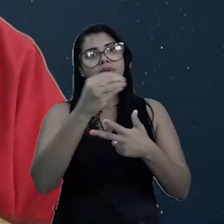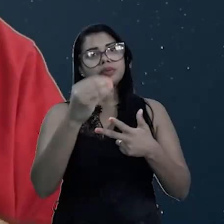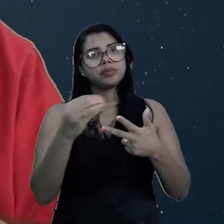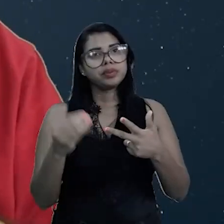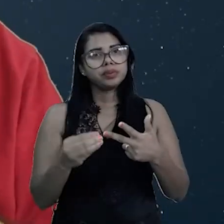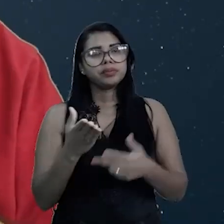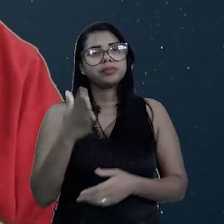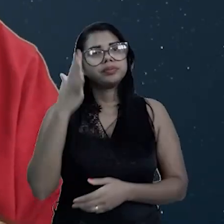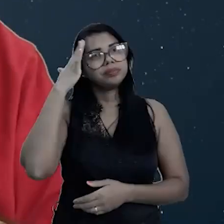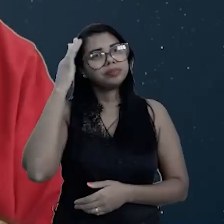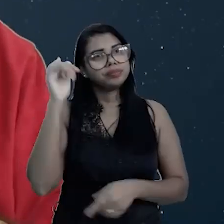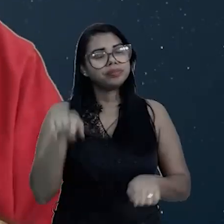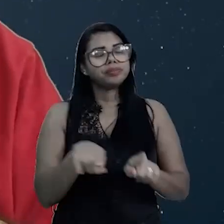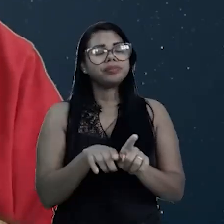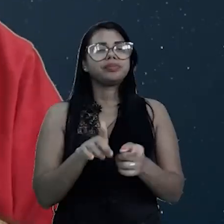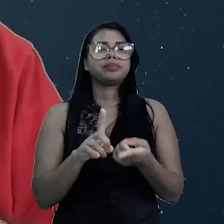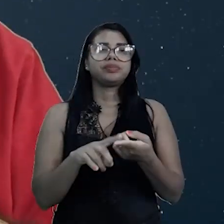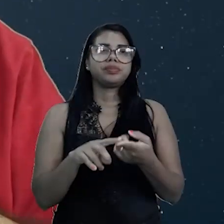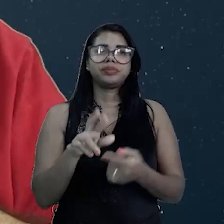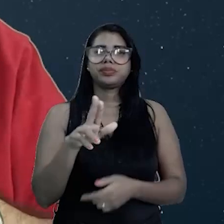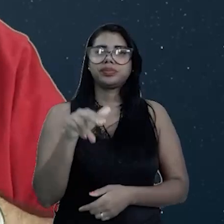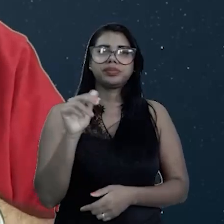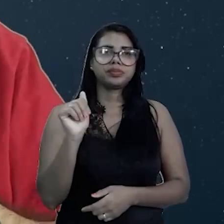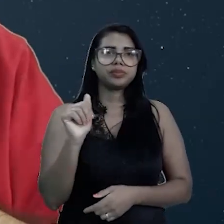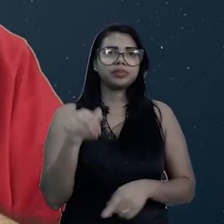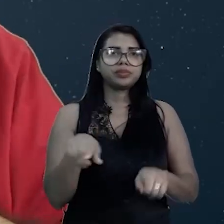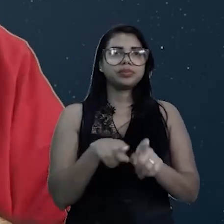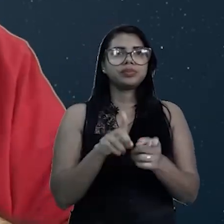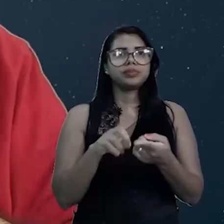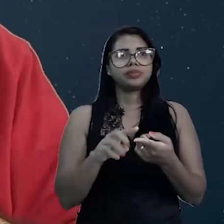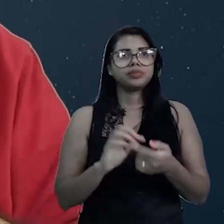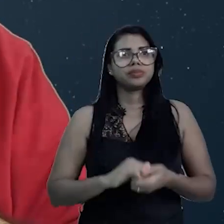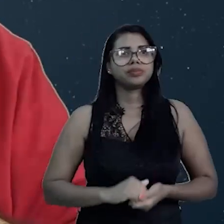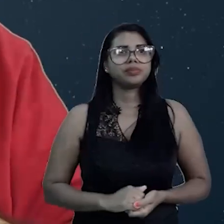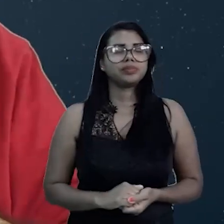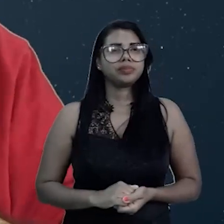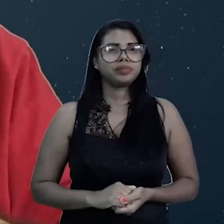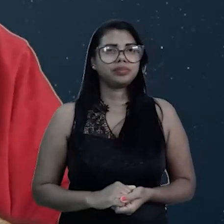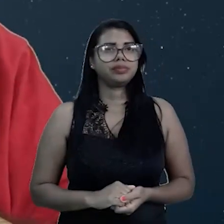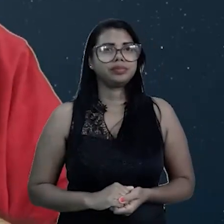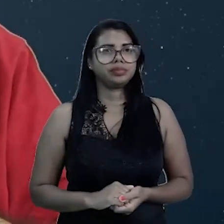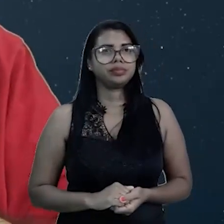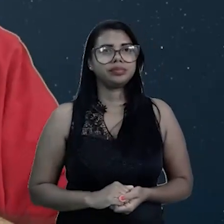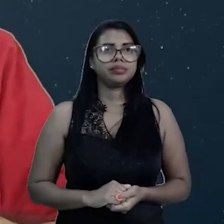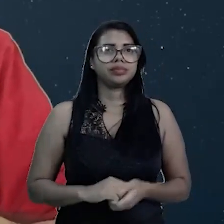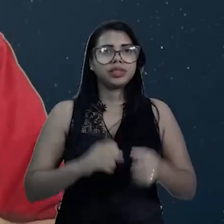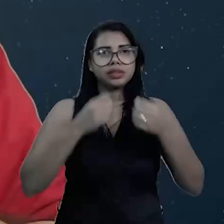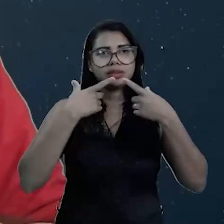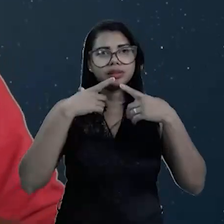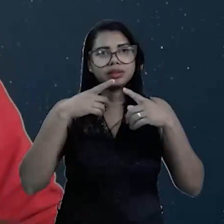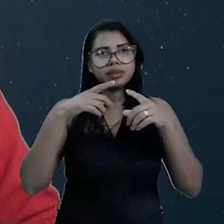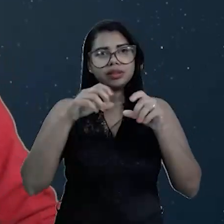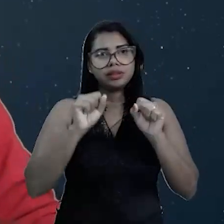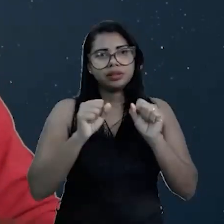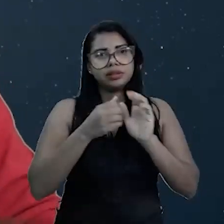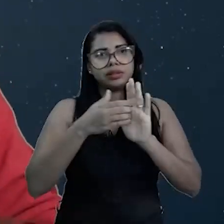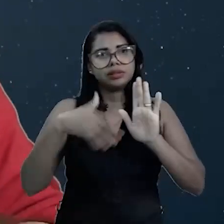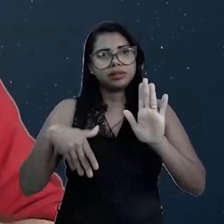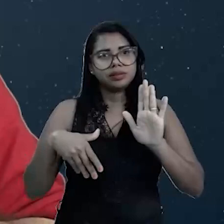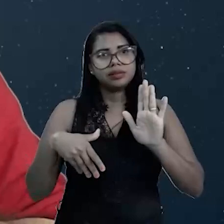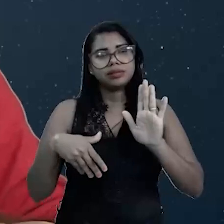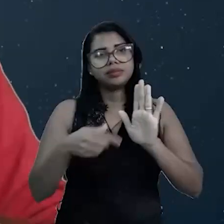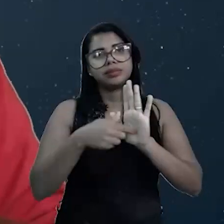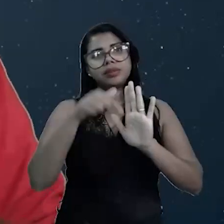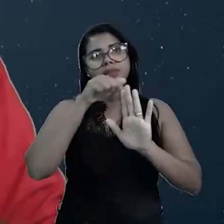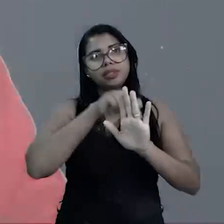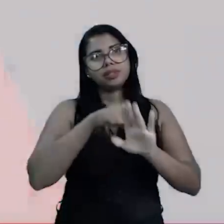figura que nunca fica de fora é a rainha das figuras de linguagem, que é a metáfora, que a gente vai falar mais adiante. Mas